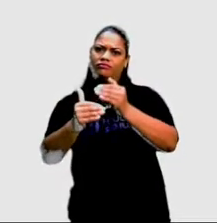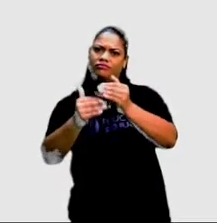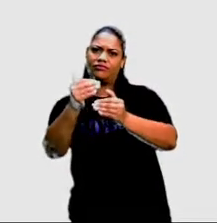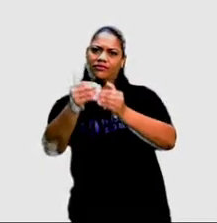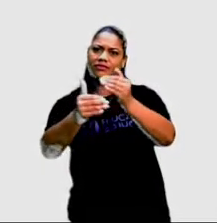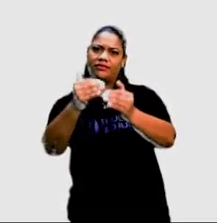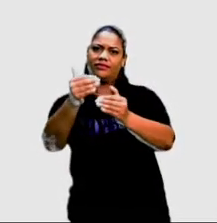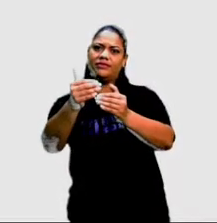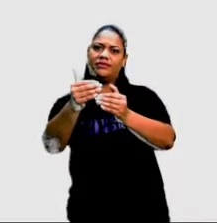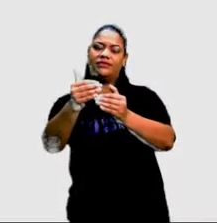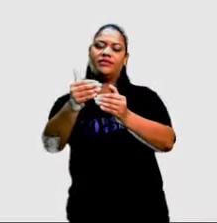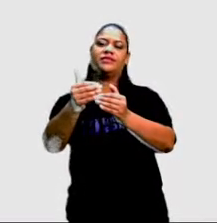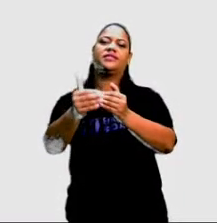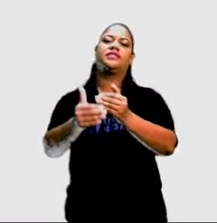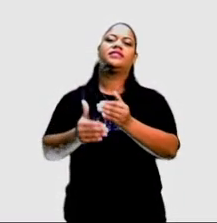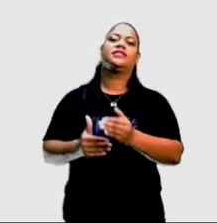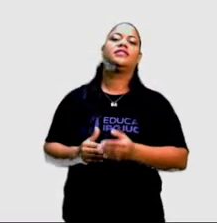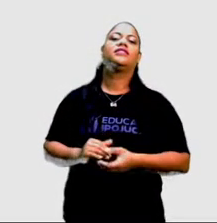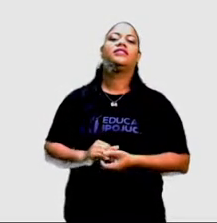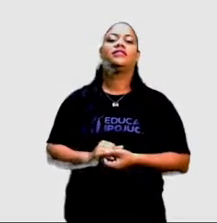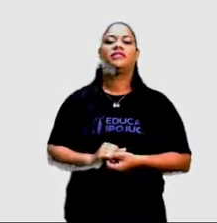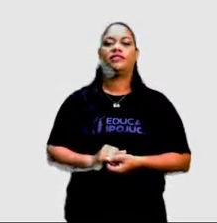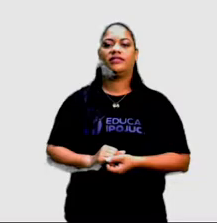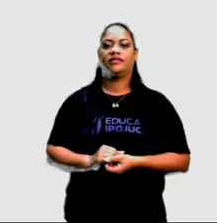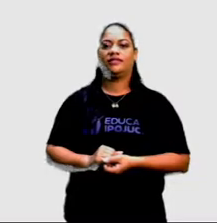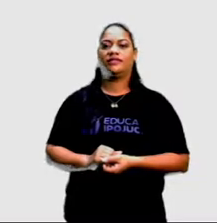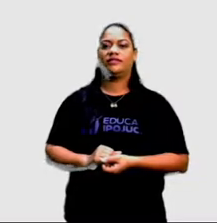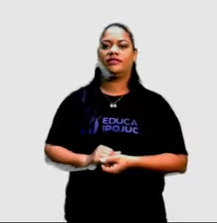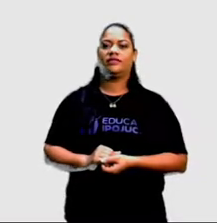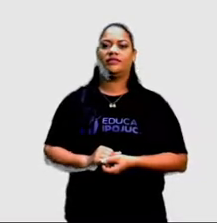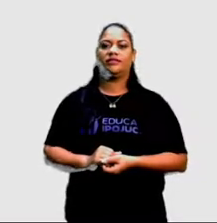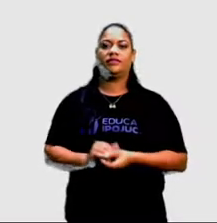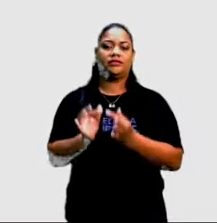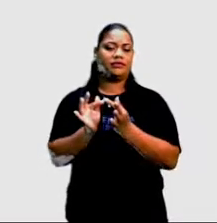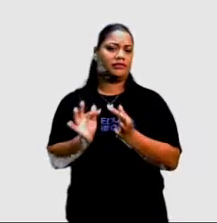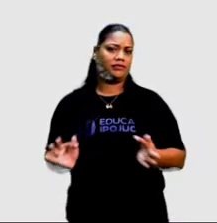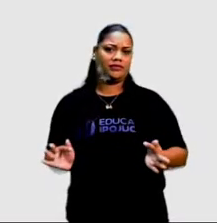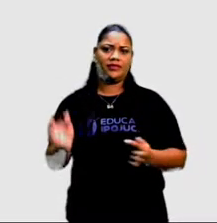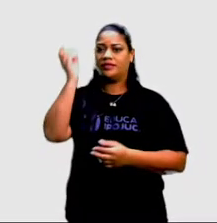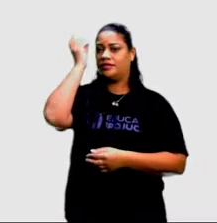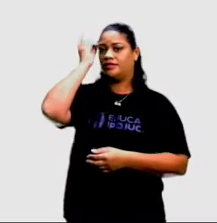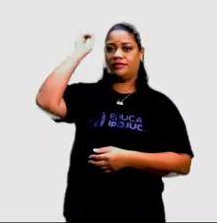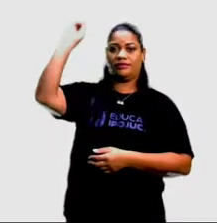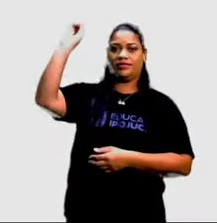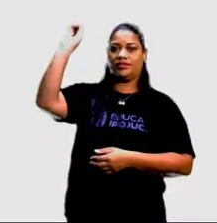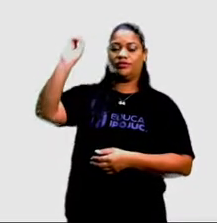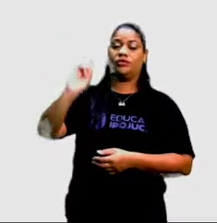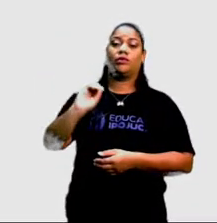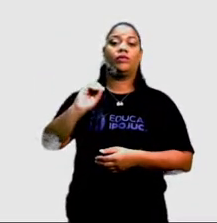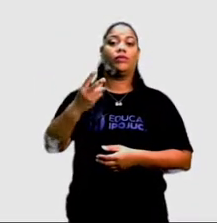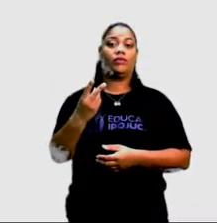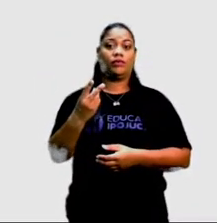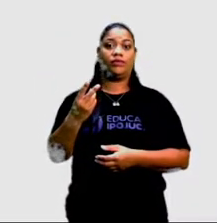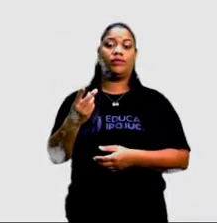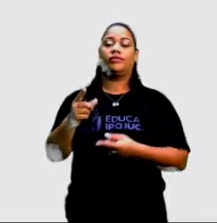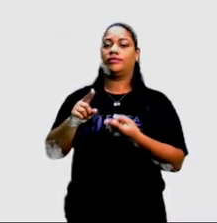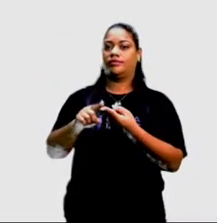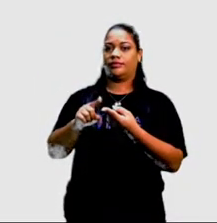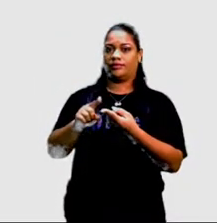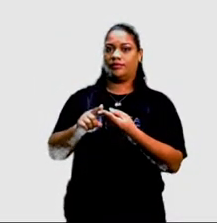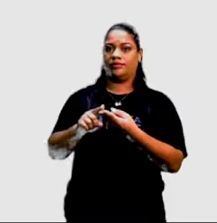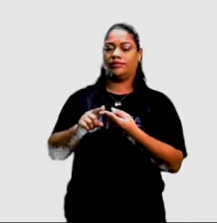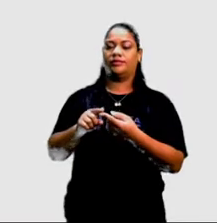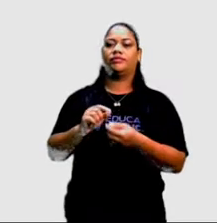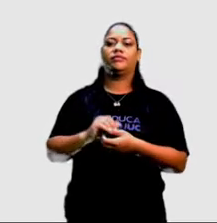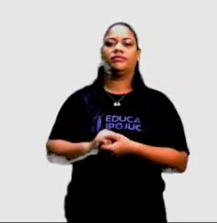ação dessa construção da natureza foi simplesmente Deus, tá? Ou